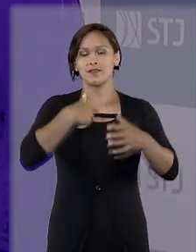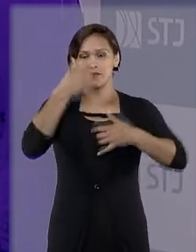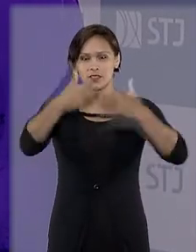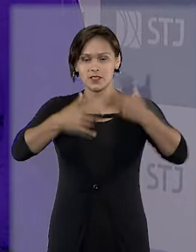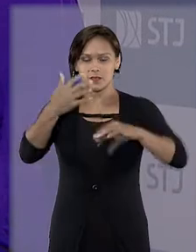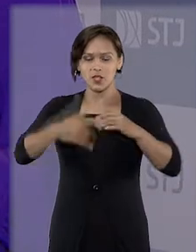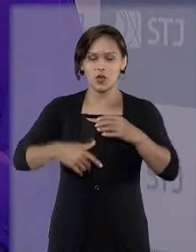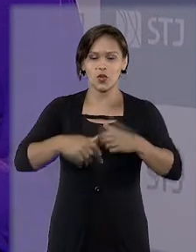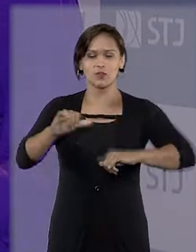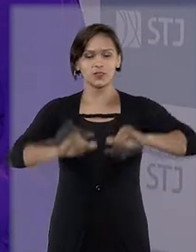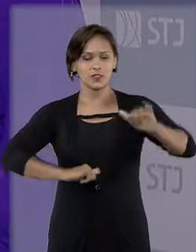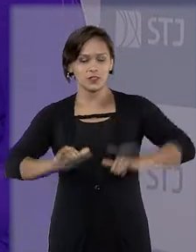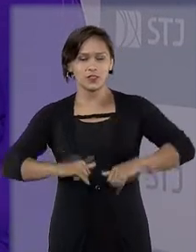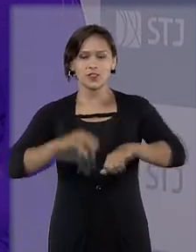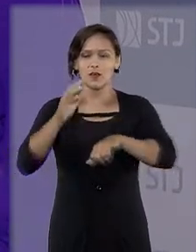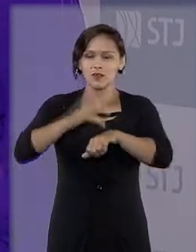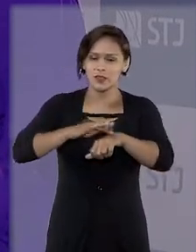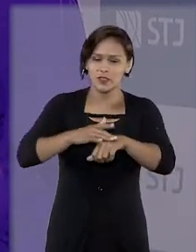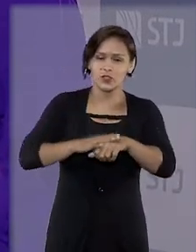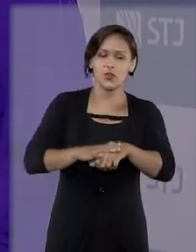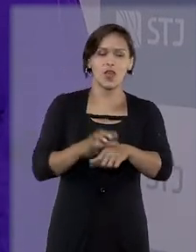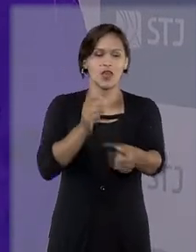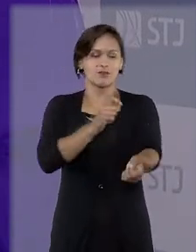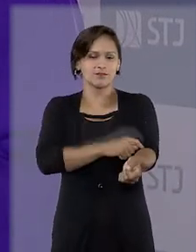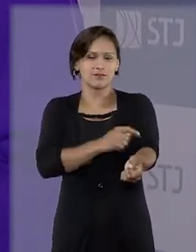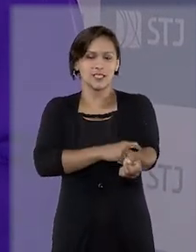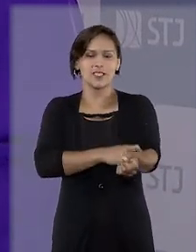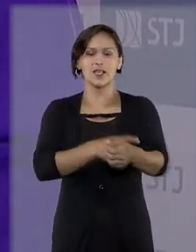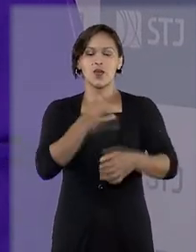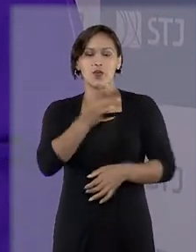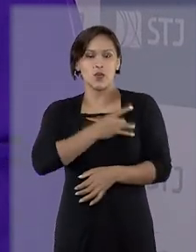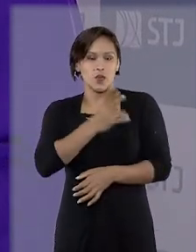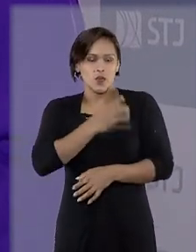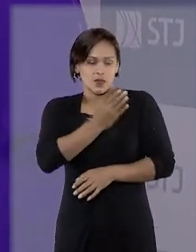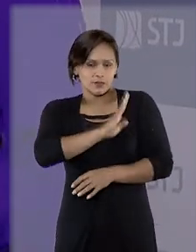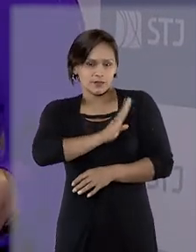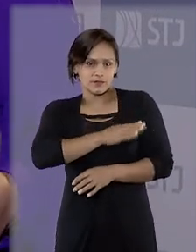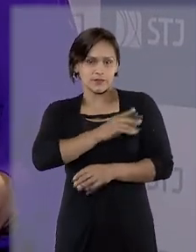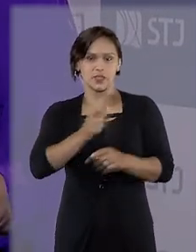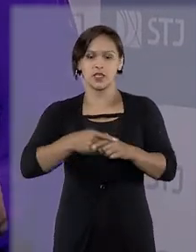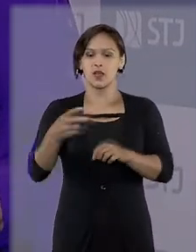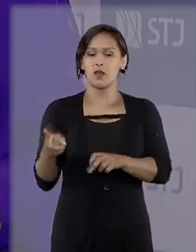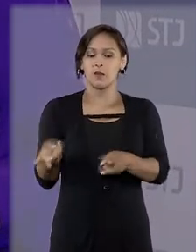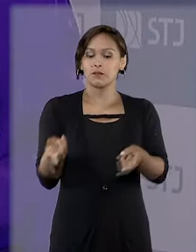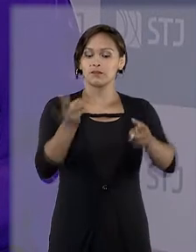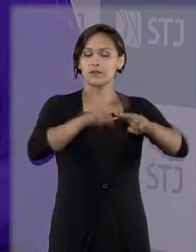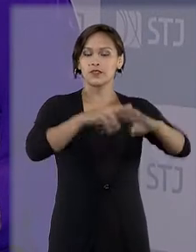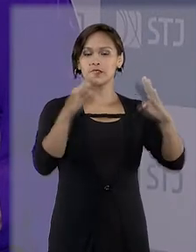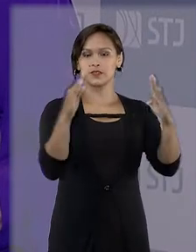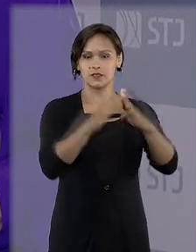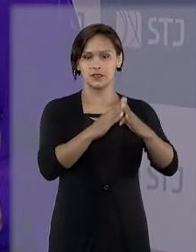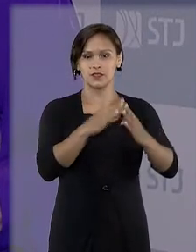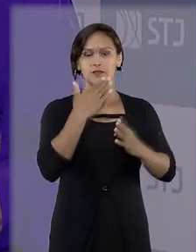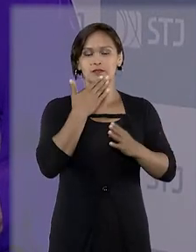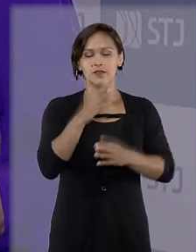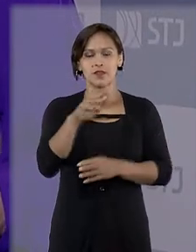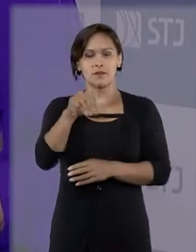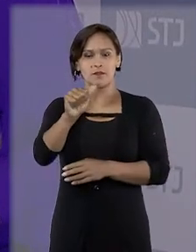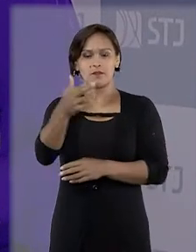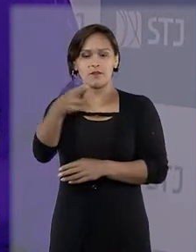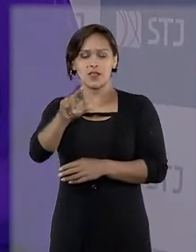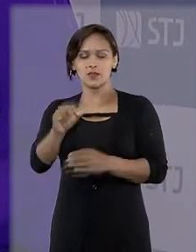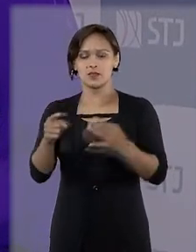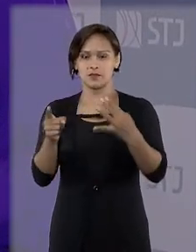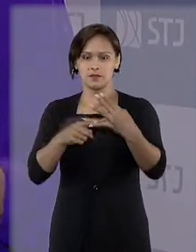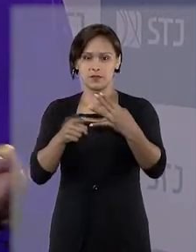Bispo sofre de várias patologias como hipertensão e arritmia cardíaca. O pedido de prisão domiciliar foi feito em março, a